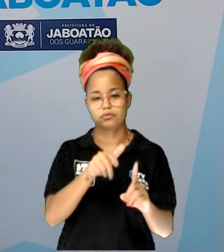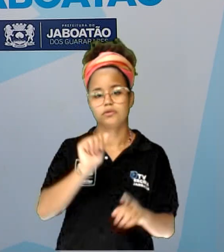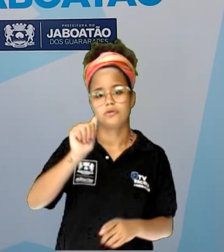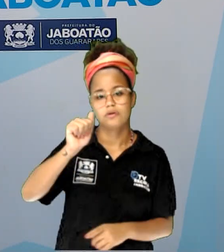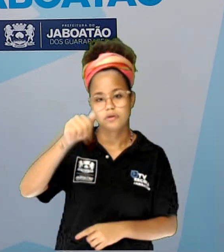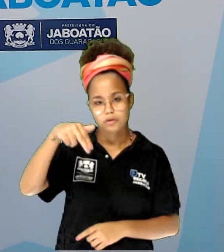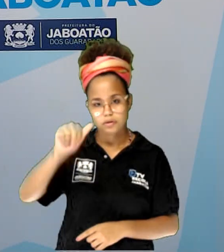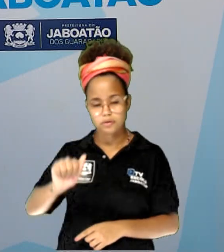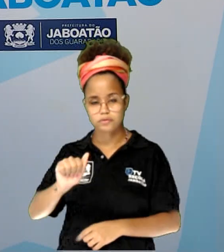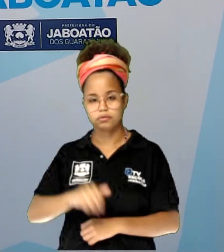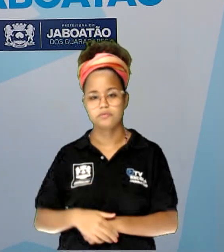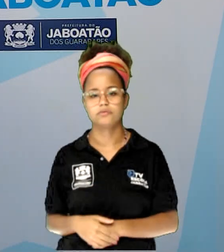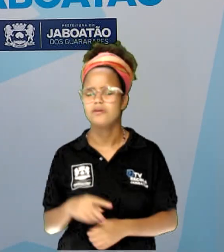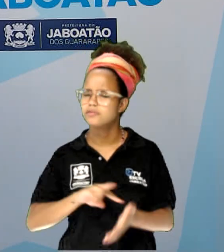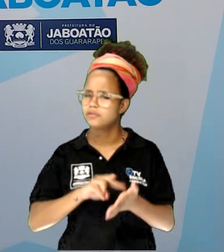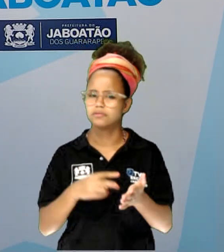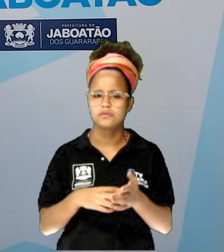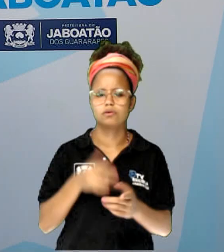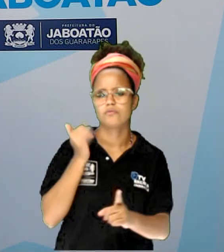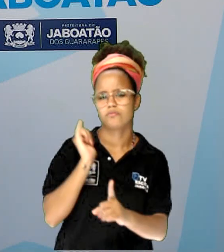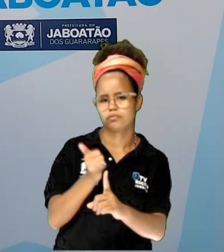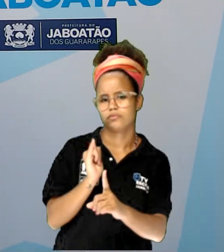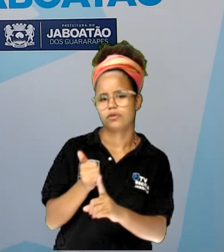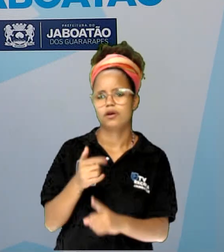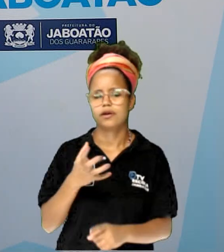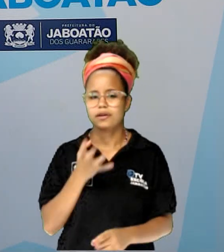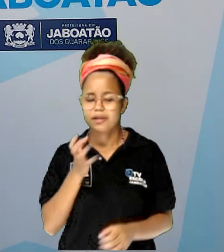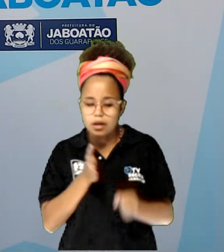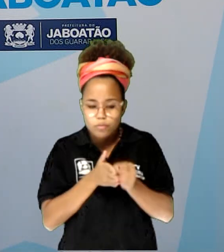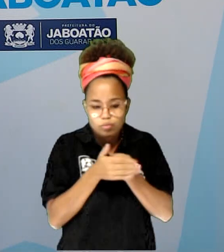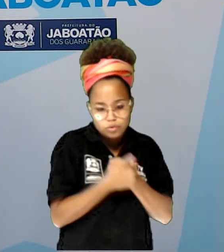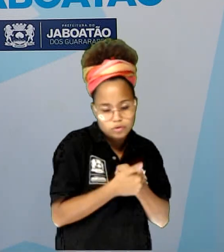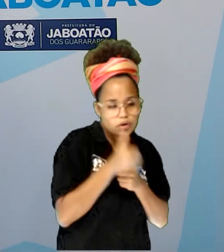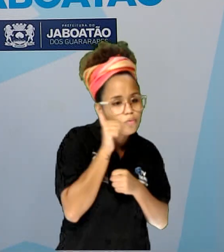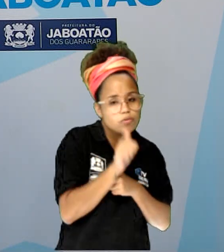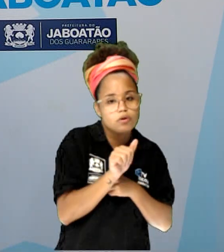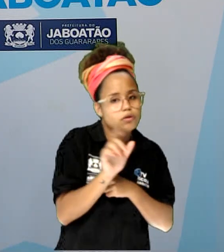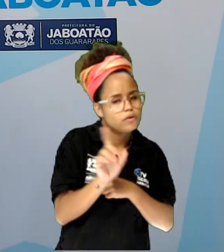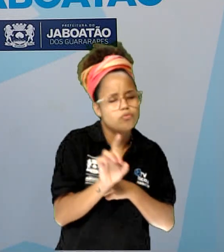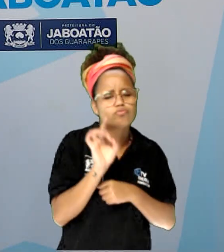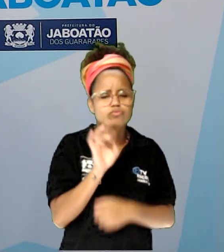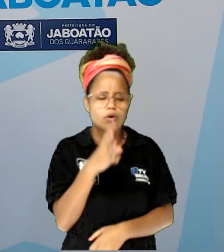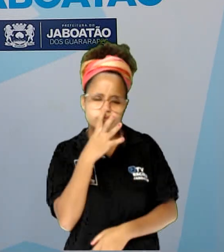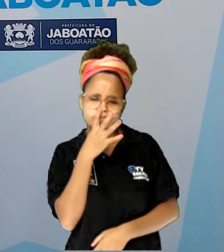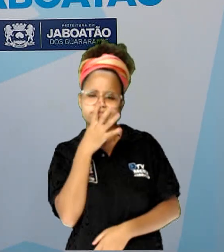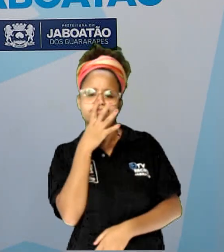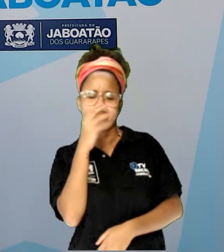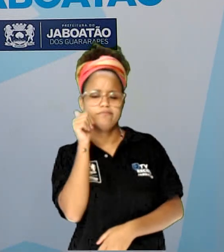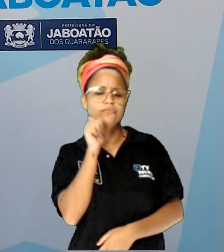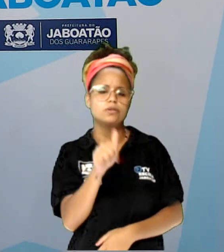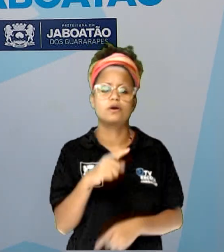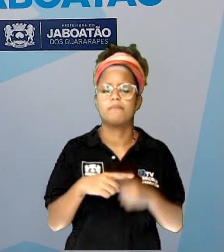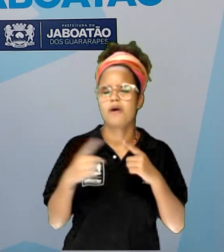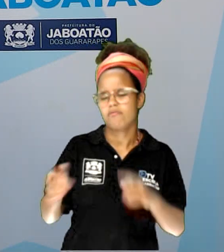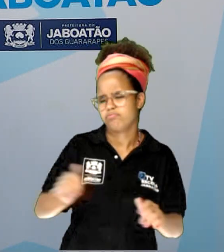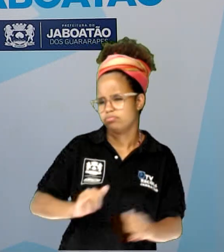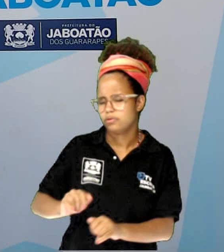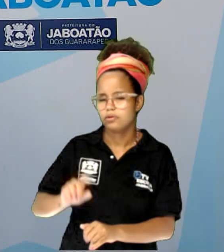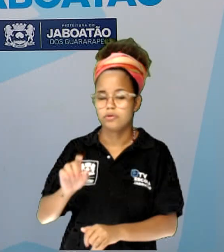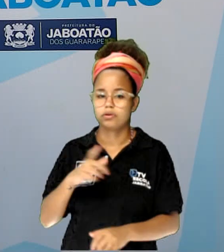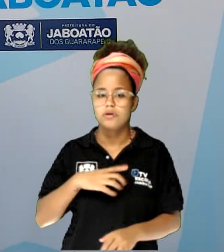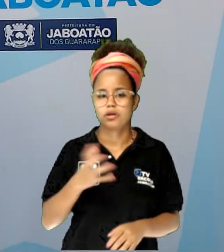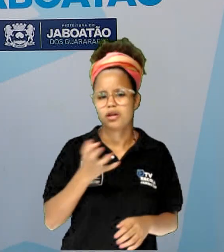narrador, personagem, estava tentando ser um protegido da Ana. Ele apenas a admirava. Mas ele não estava tentando ganhar algo com